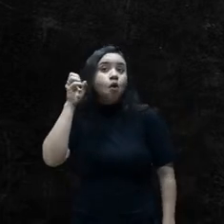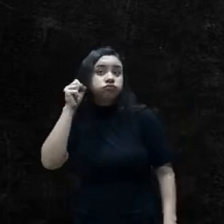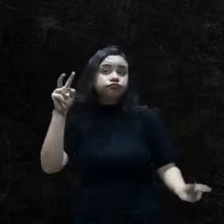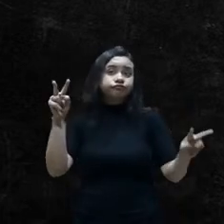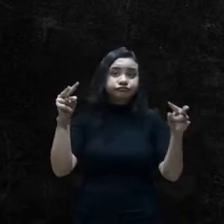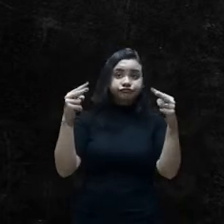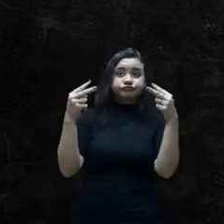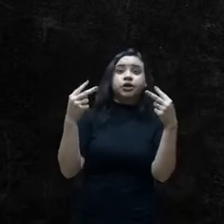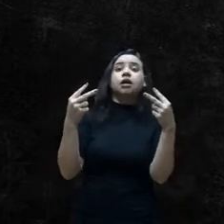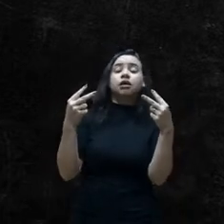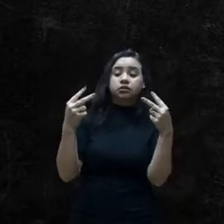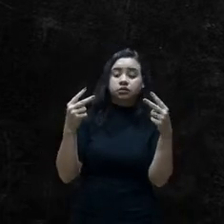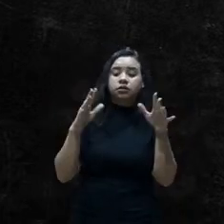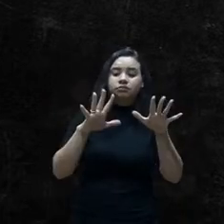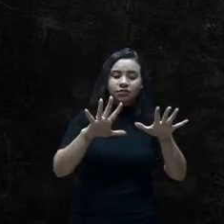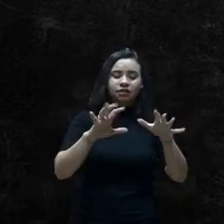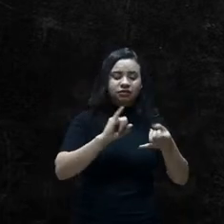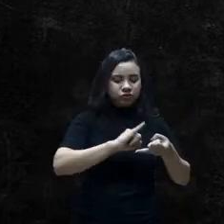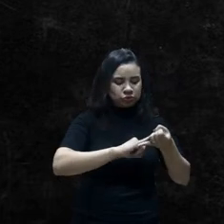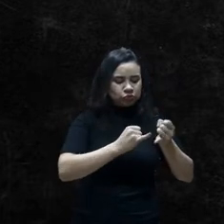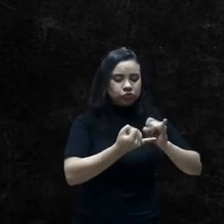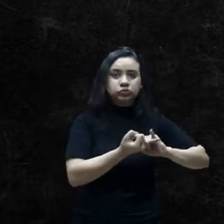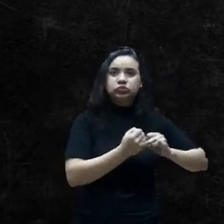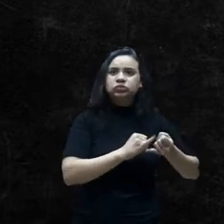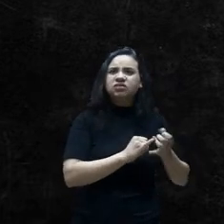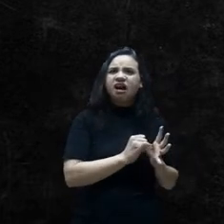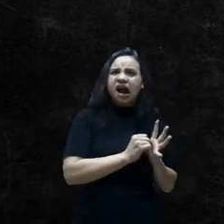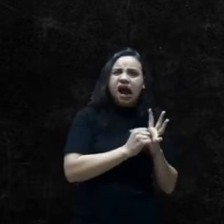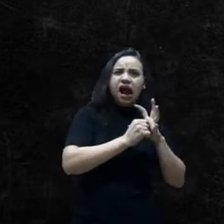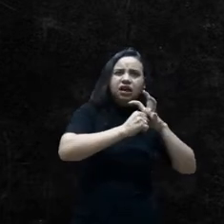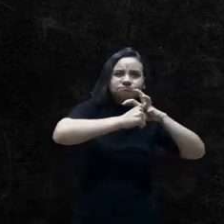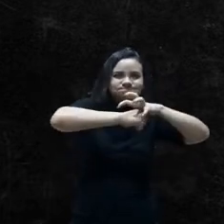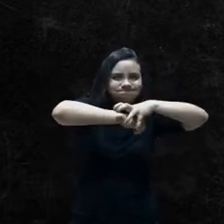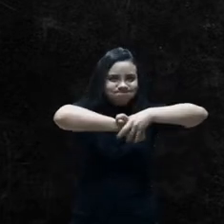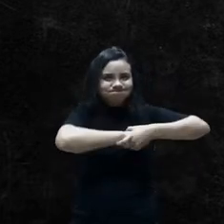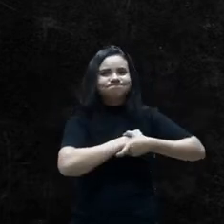dias foram sufocados com as preocupações,